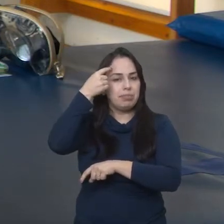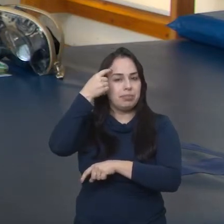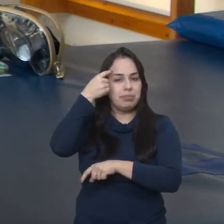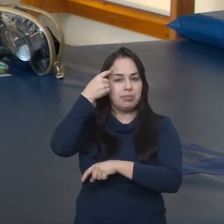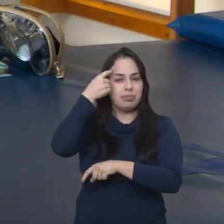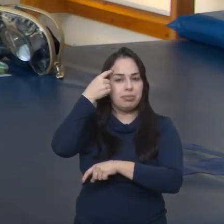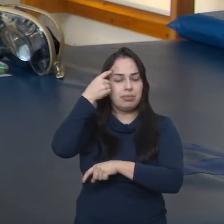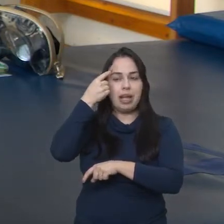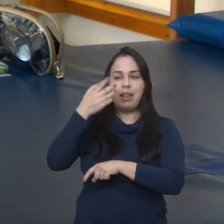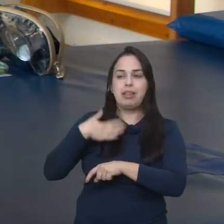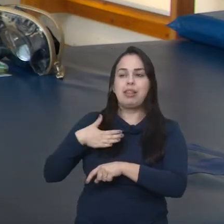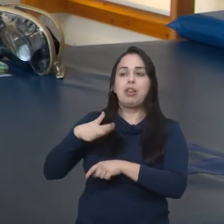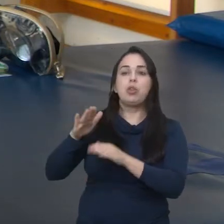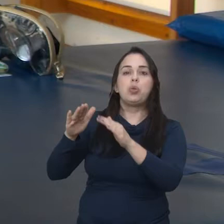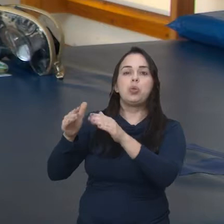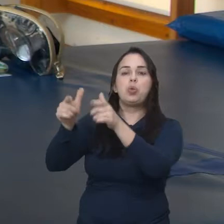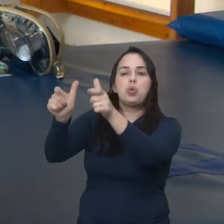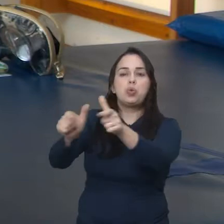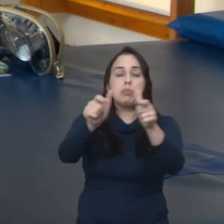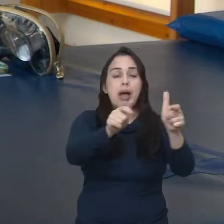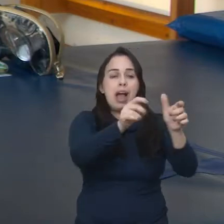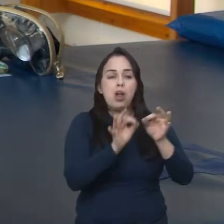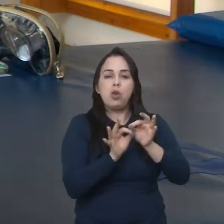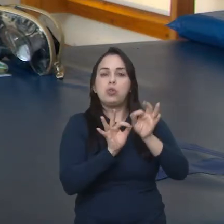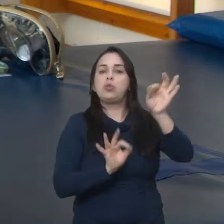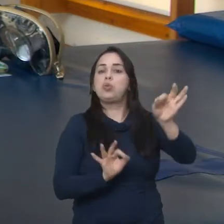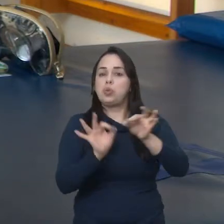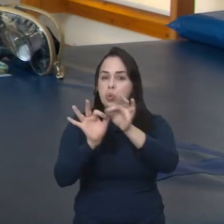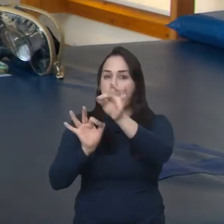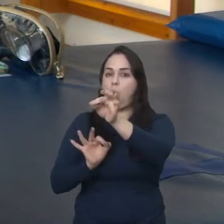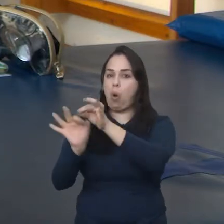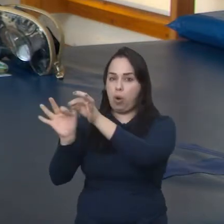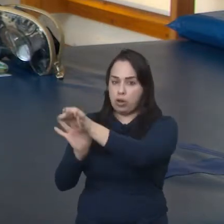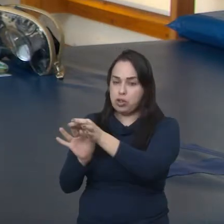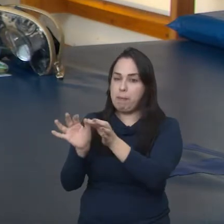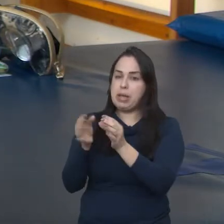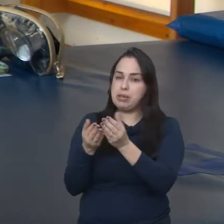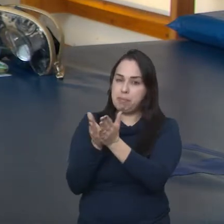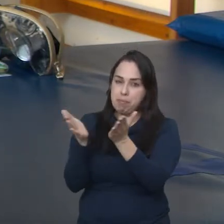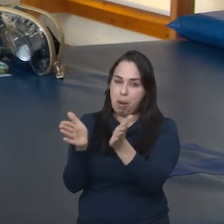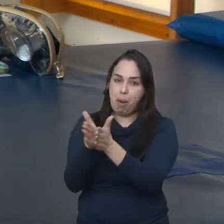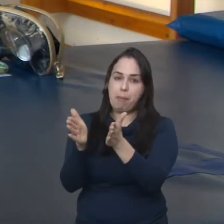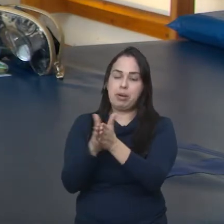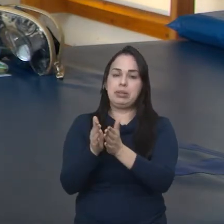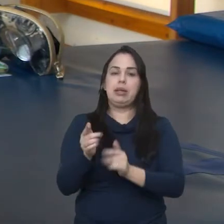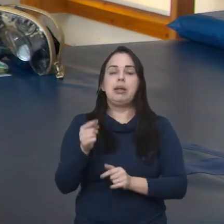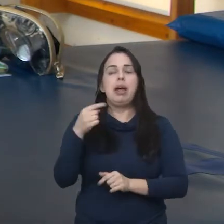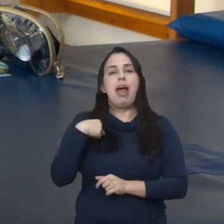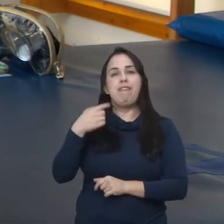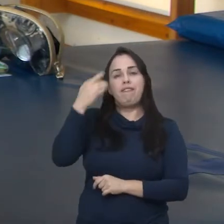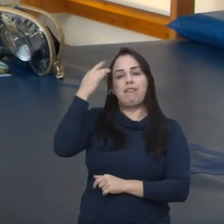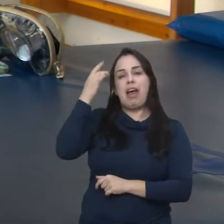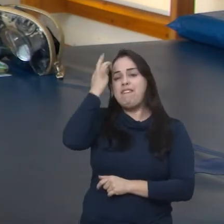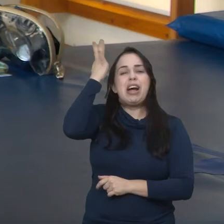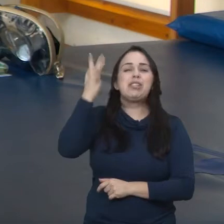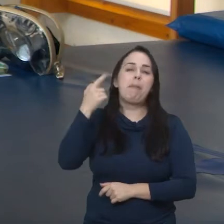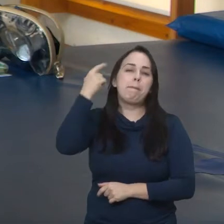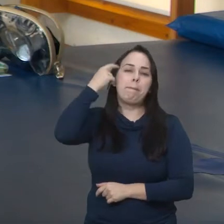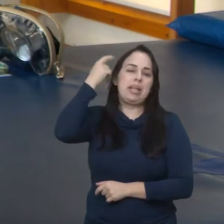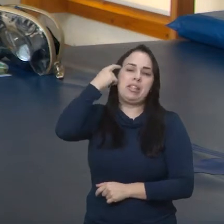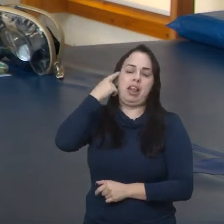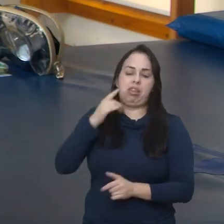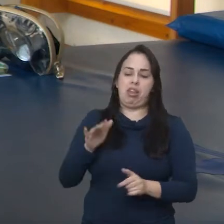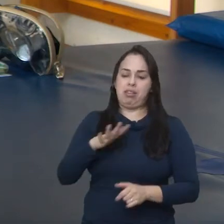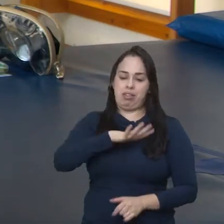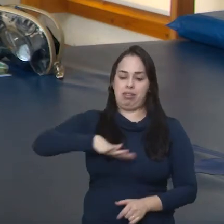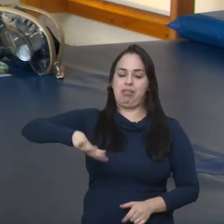nas áreas da periferia, nas áreas que têm, vamos dizer assim, menos recurso, porque é muito fácil pensar no centro da